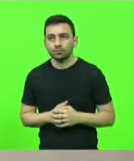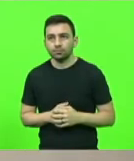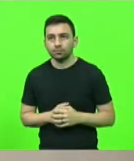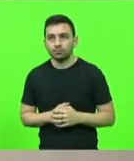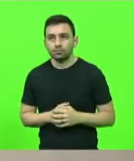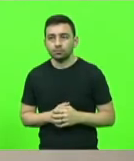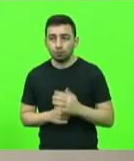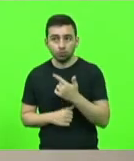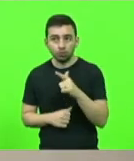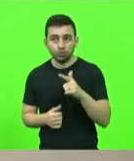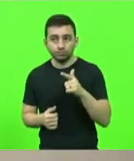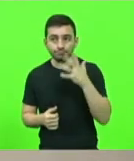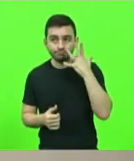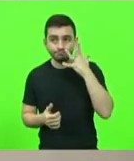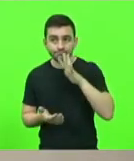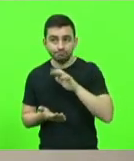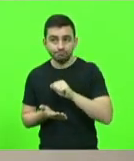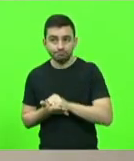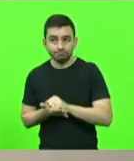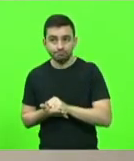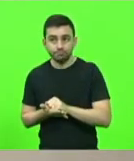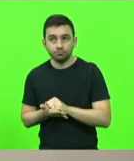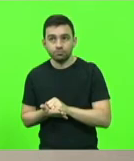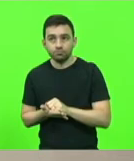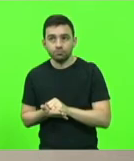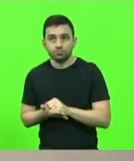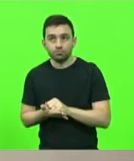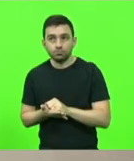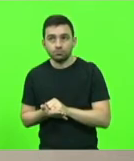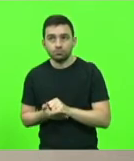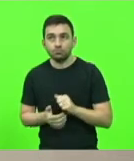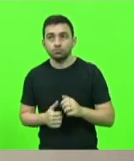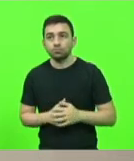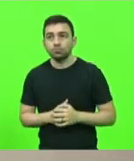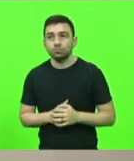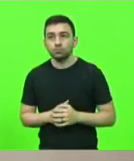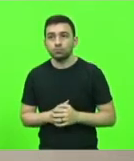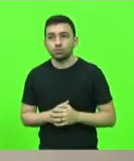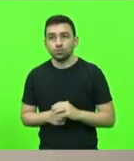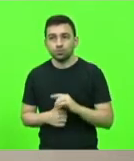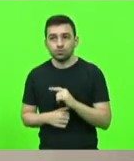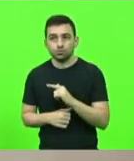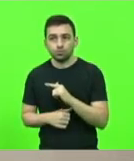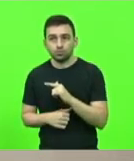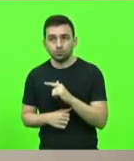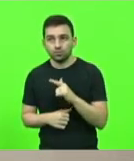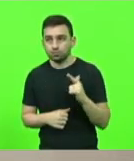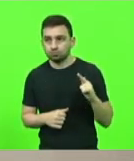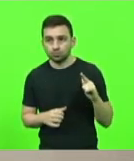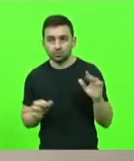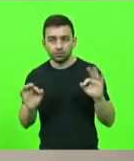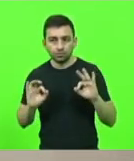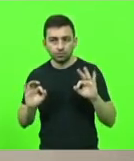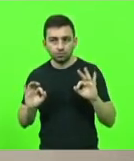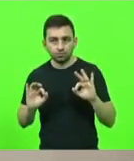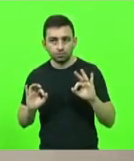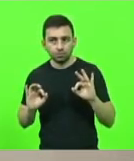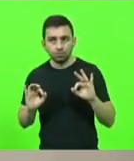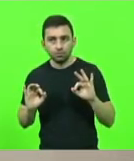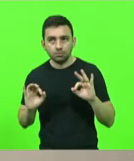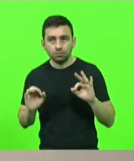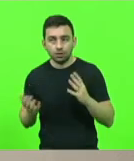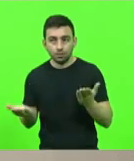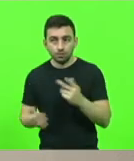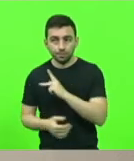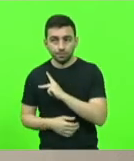em não havendo oradores inscritos não havendo nada para deliberar esta